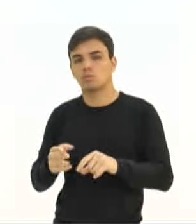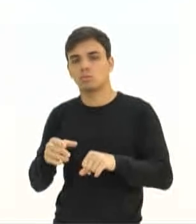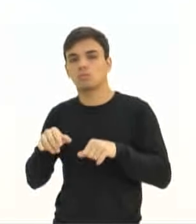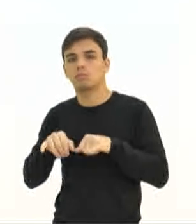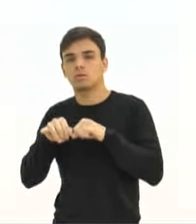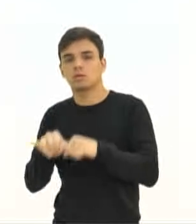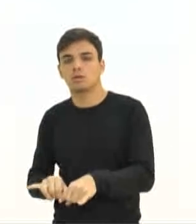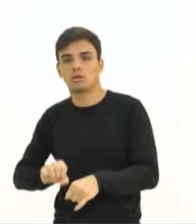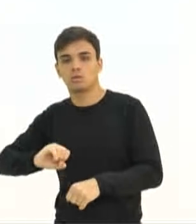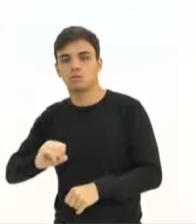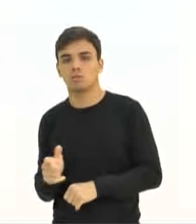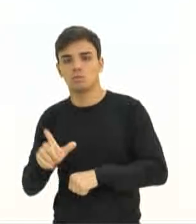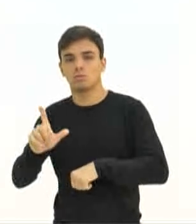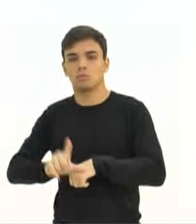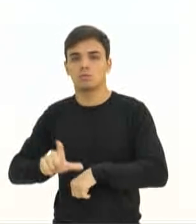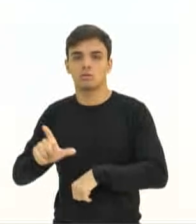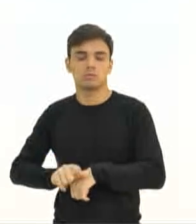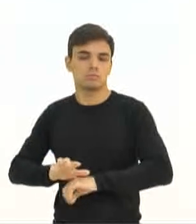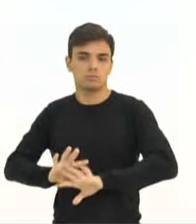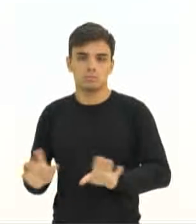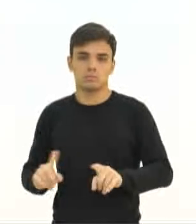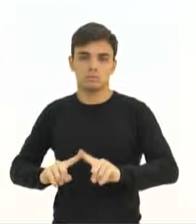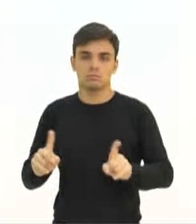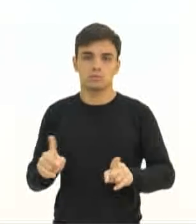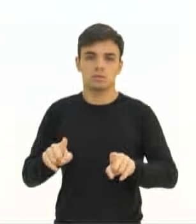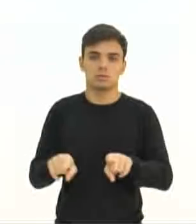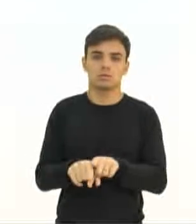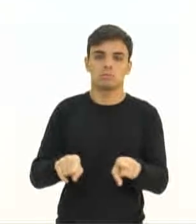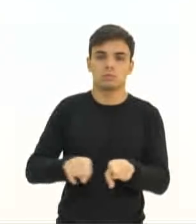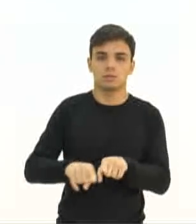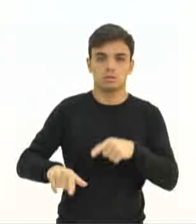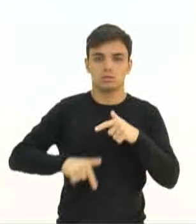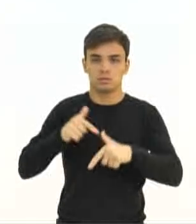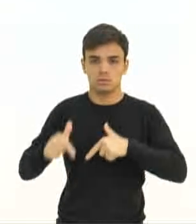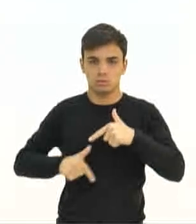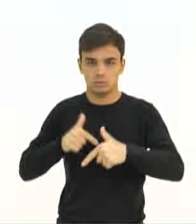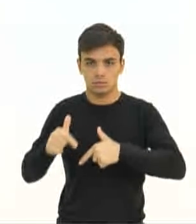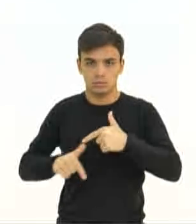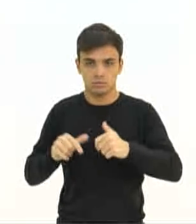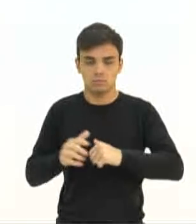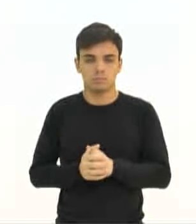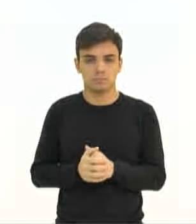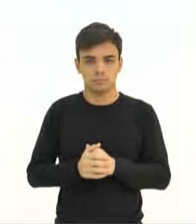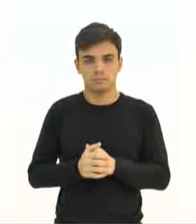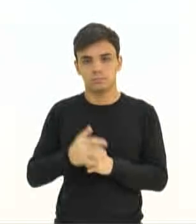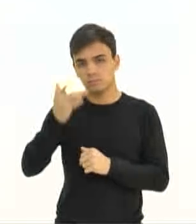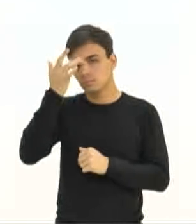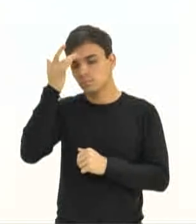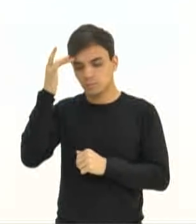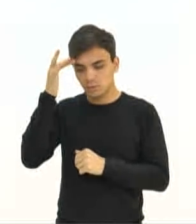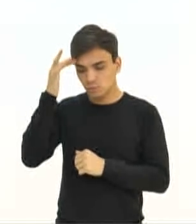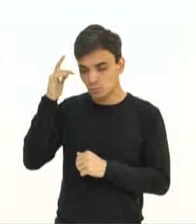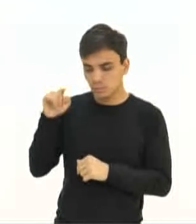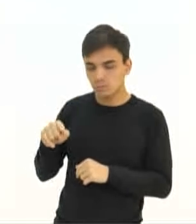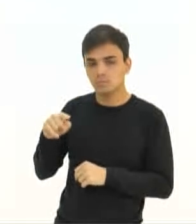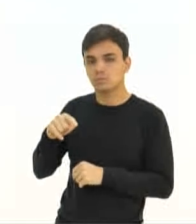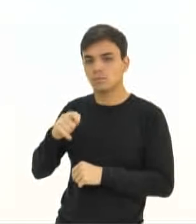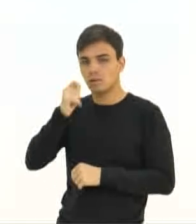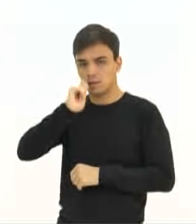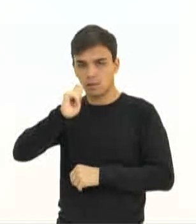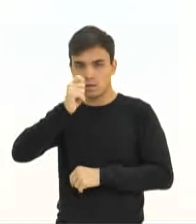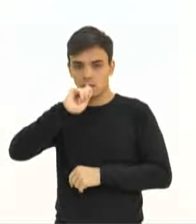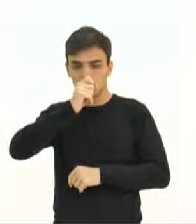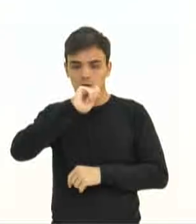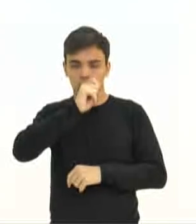enfim, faz parte do comércio. E os serviços, que são aqueles trabalhos que a pessoa, por exemplo, o dentista, ele vende a